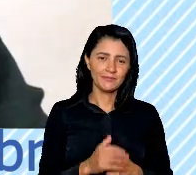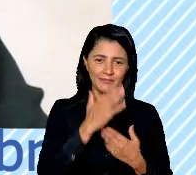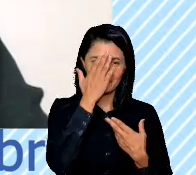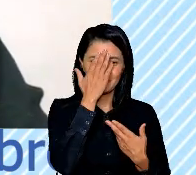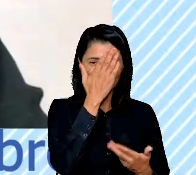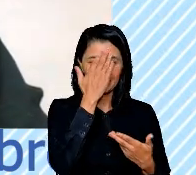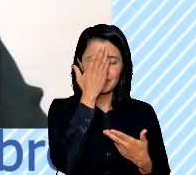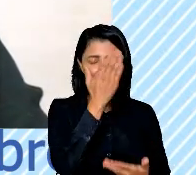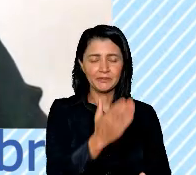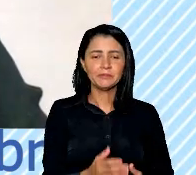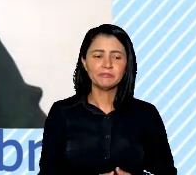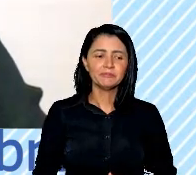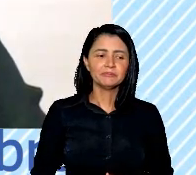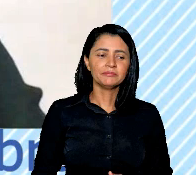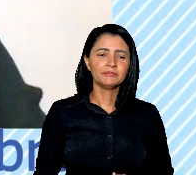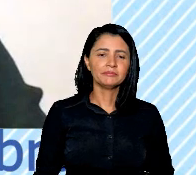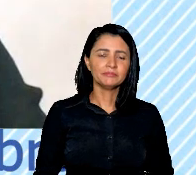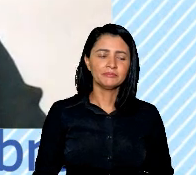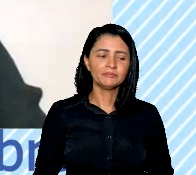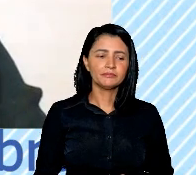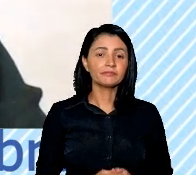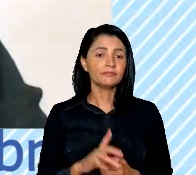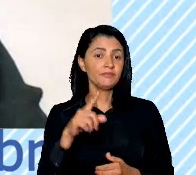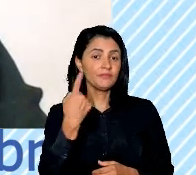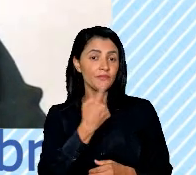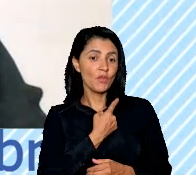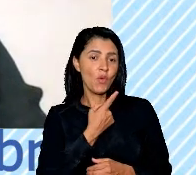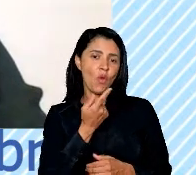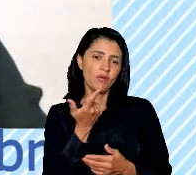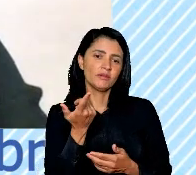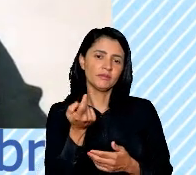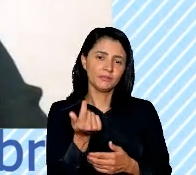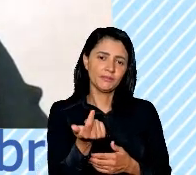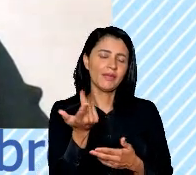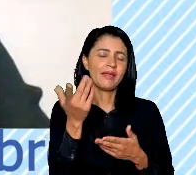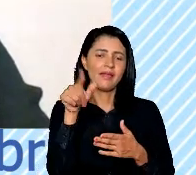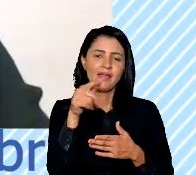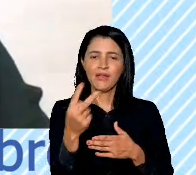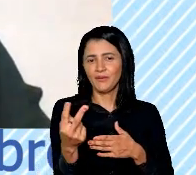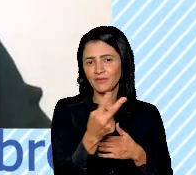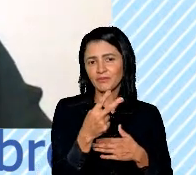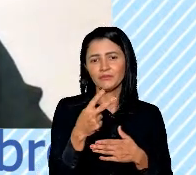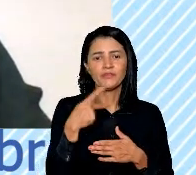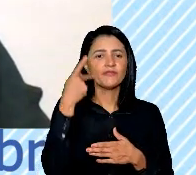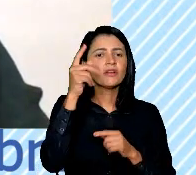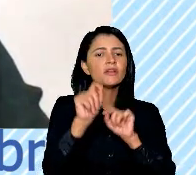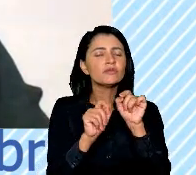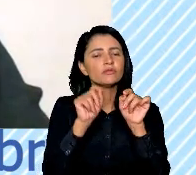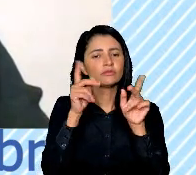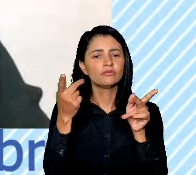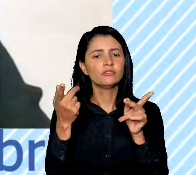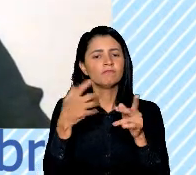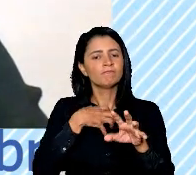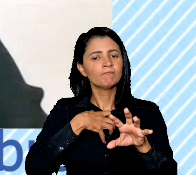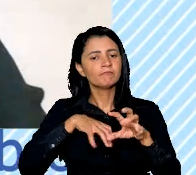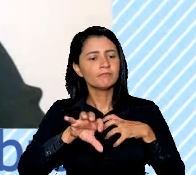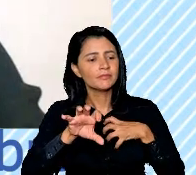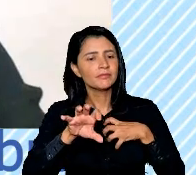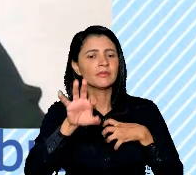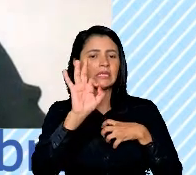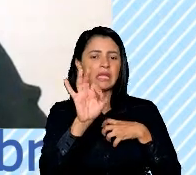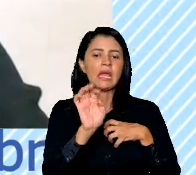Obrigada. Nós estamos basicamente, Márcia, Flávia, falando de empatia, né?